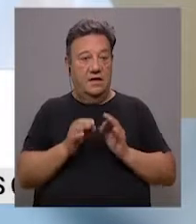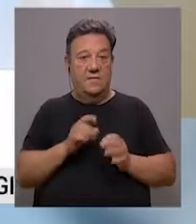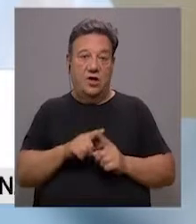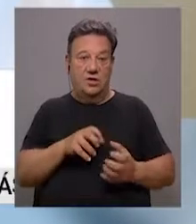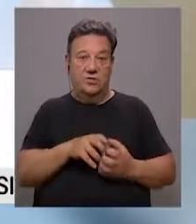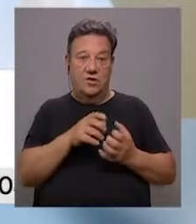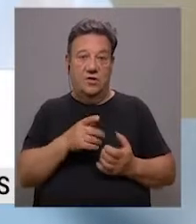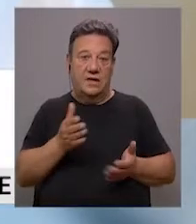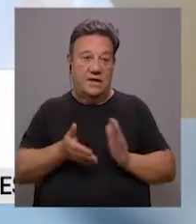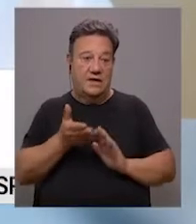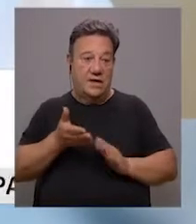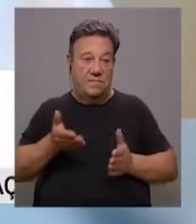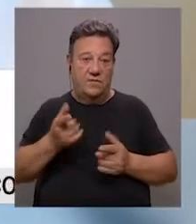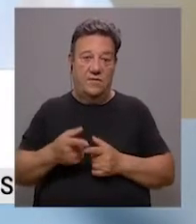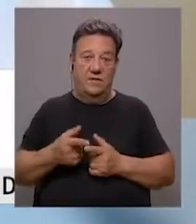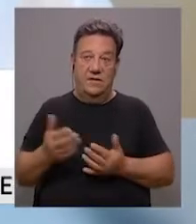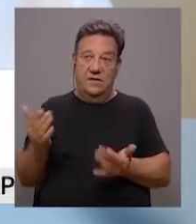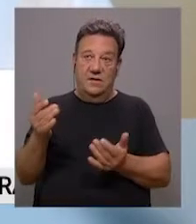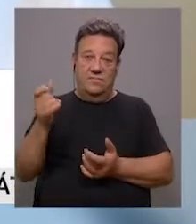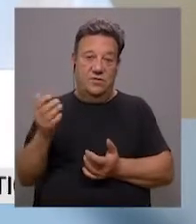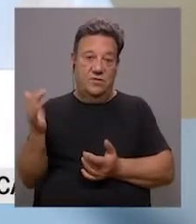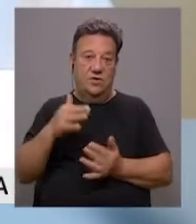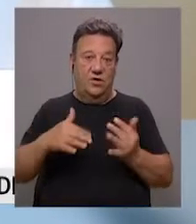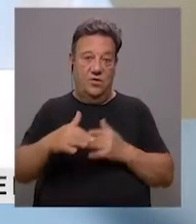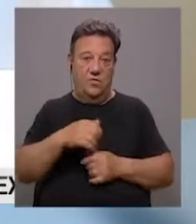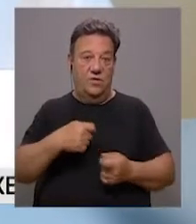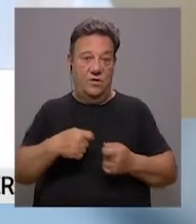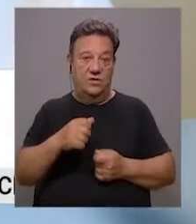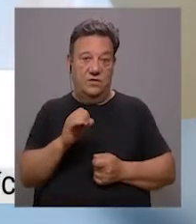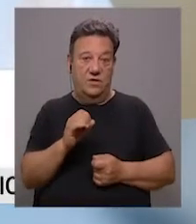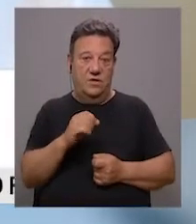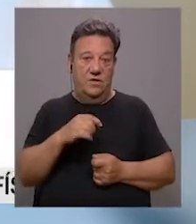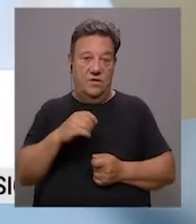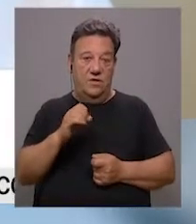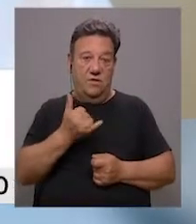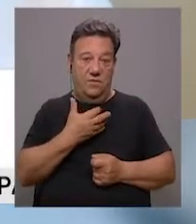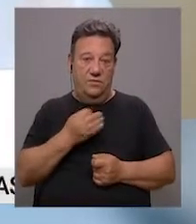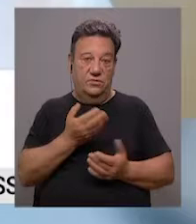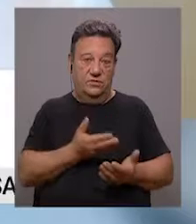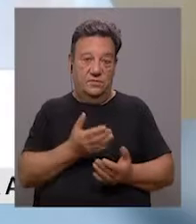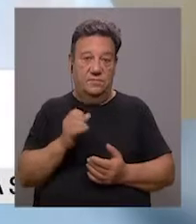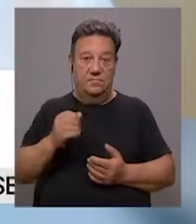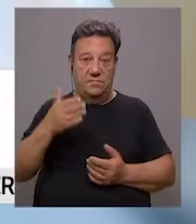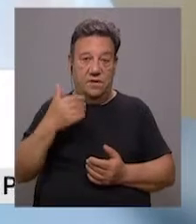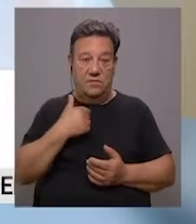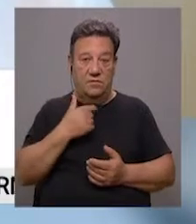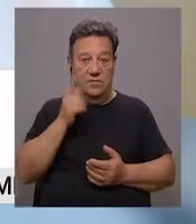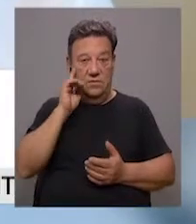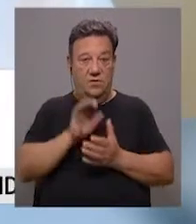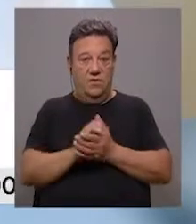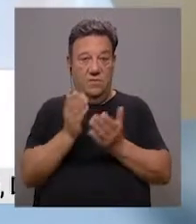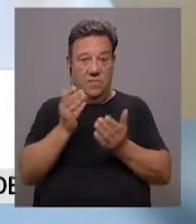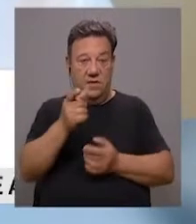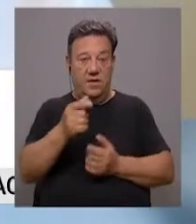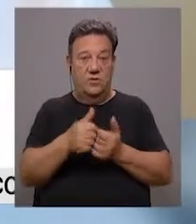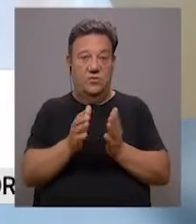para rapidamente atrair gente aí às ruas e estabelecimentos de Óbidos? Em primeiro lugar, cumprimentá-la e